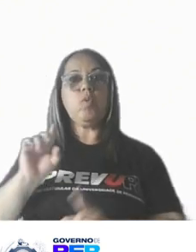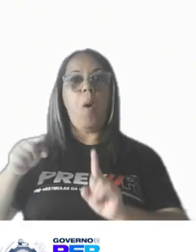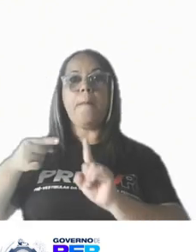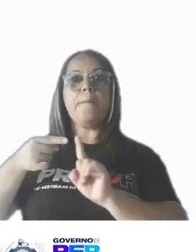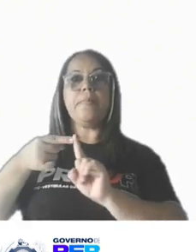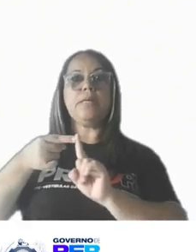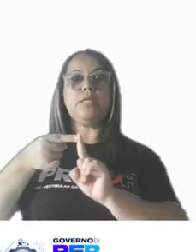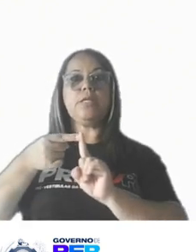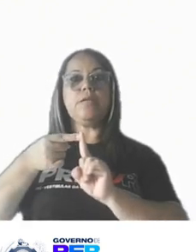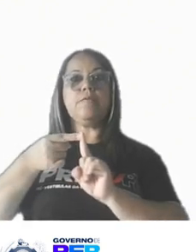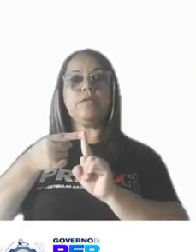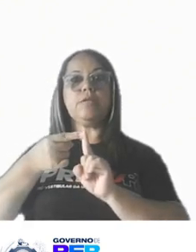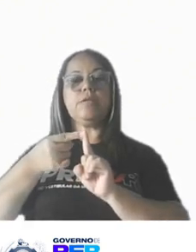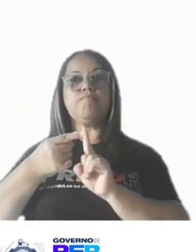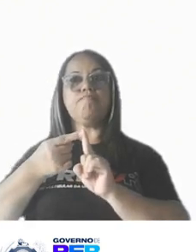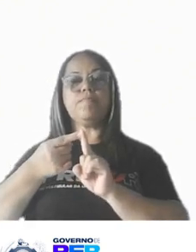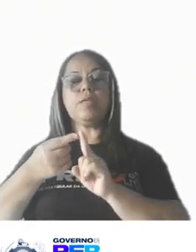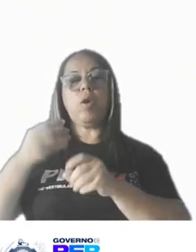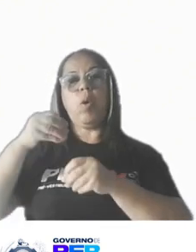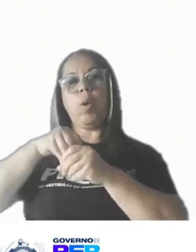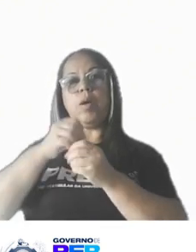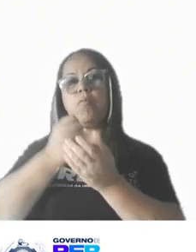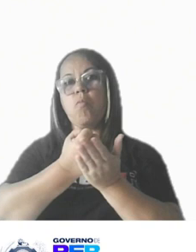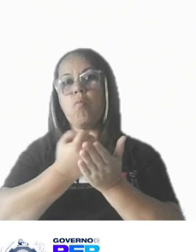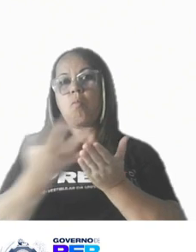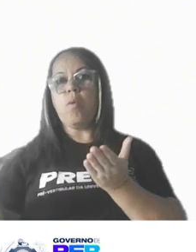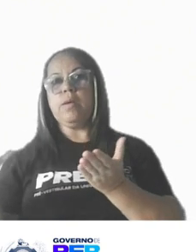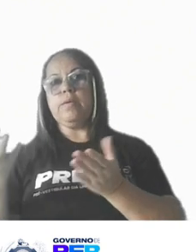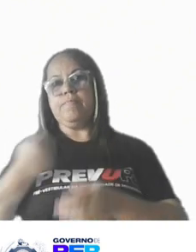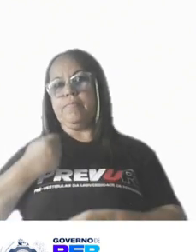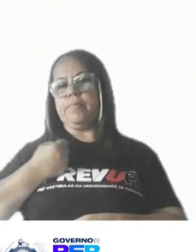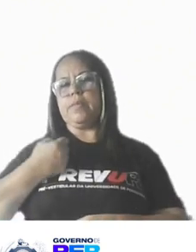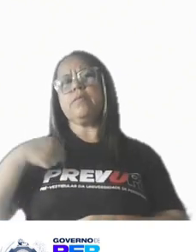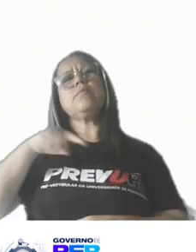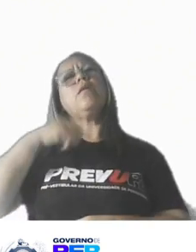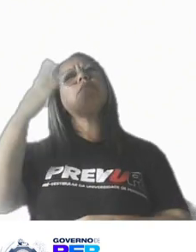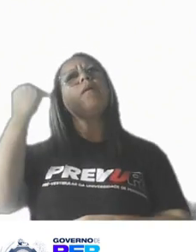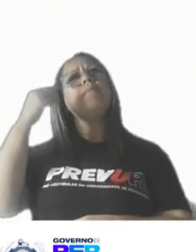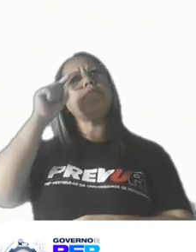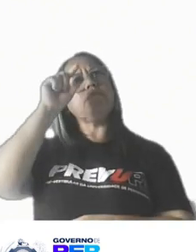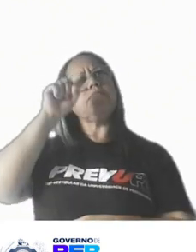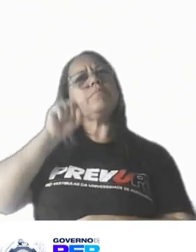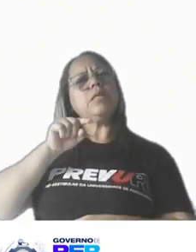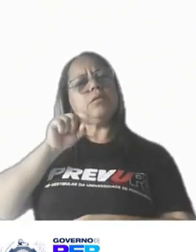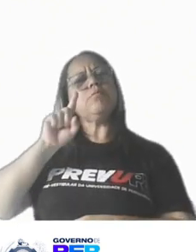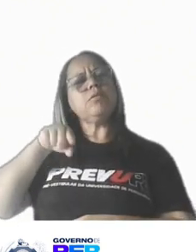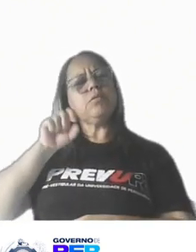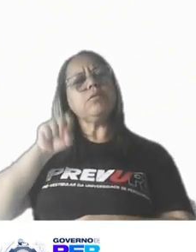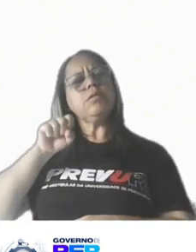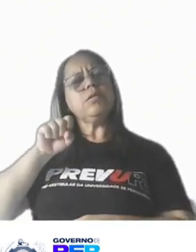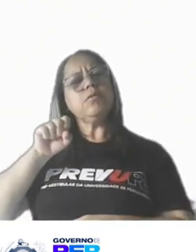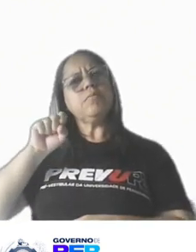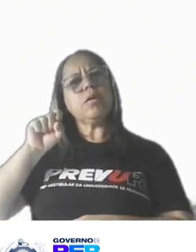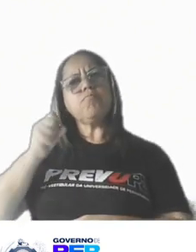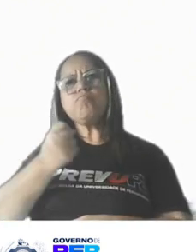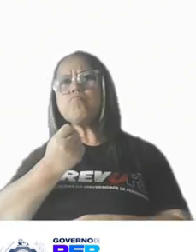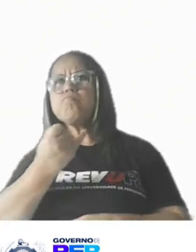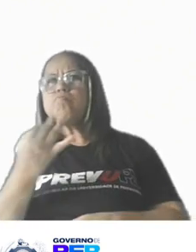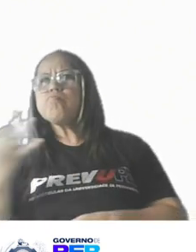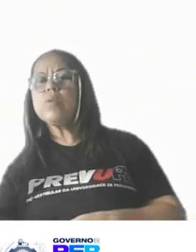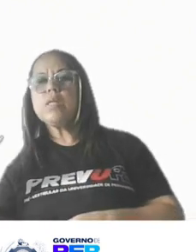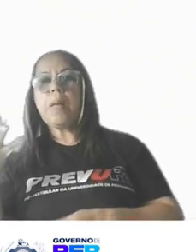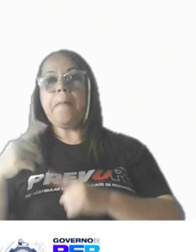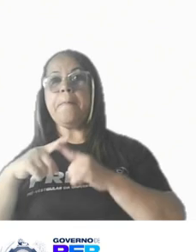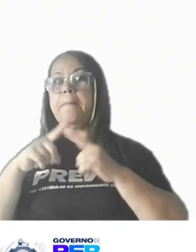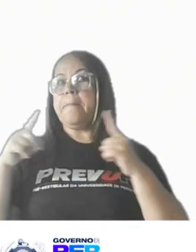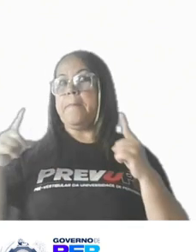com o objetivo de introduzir uma enumeração. A gente sabe que os dois pontos, eles servem sim para introduzir uma enumeração,